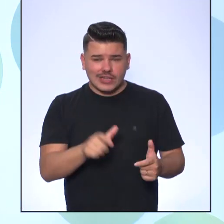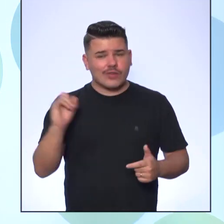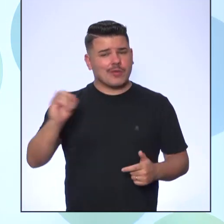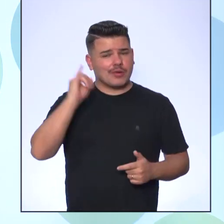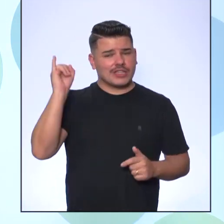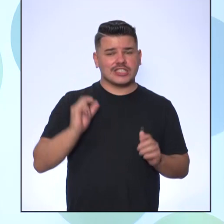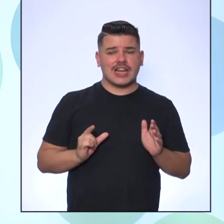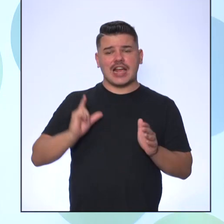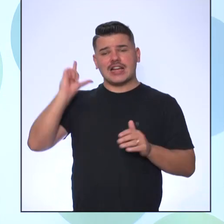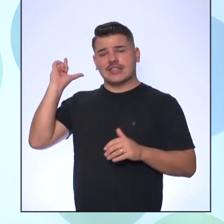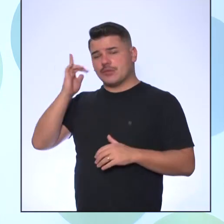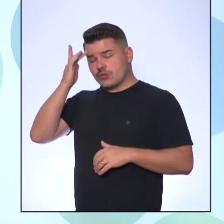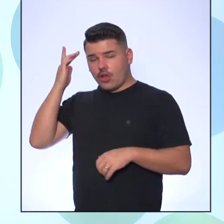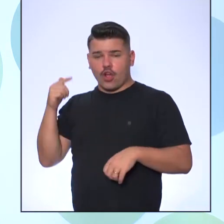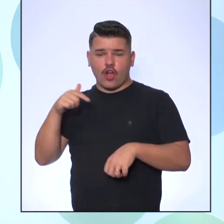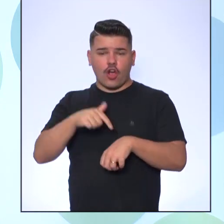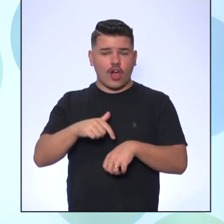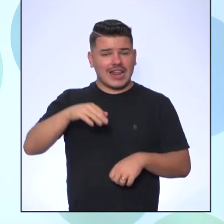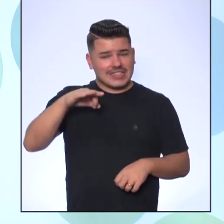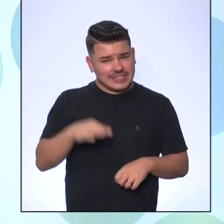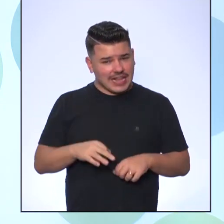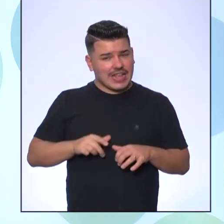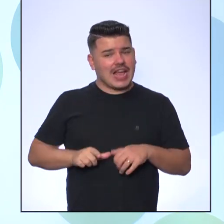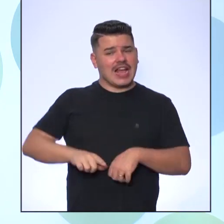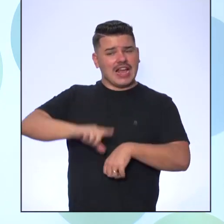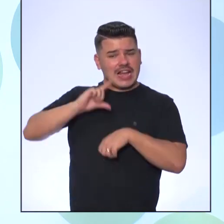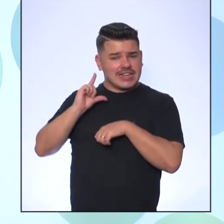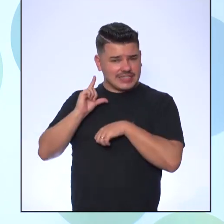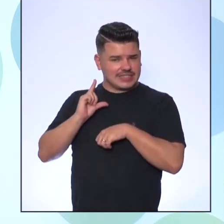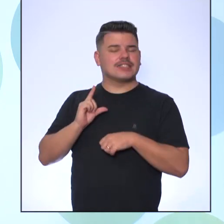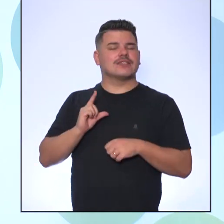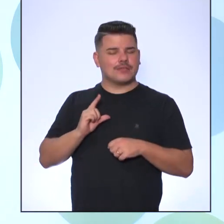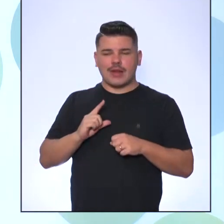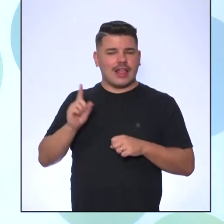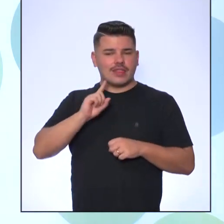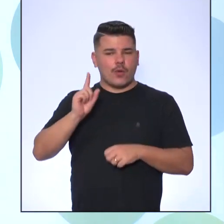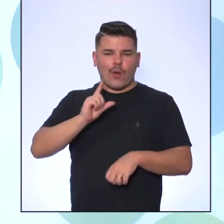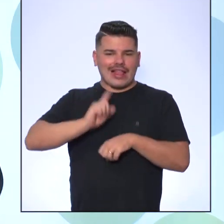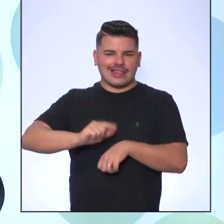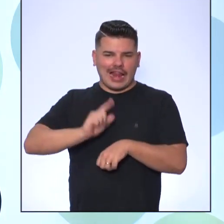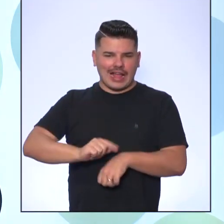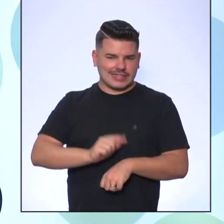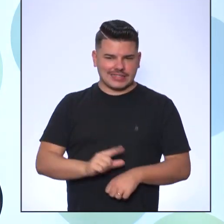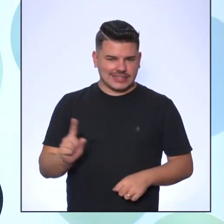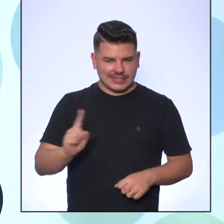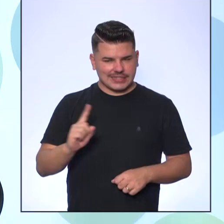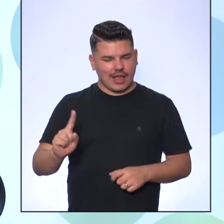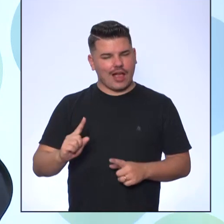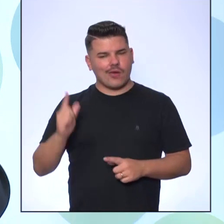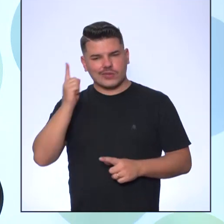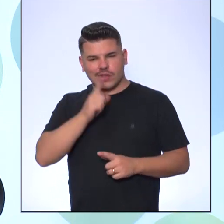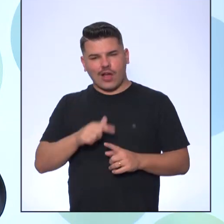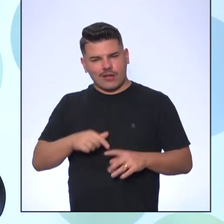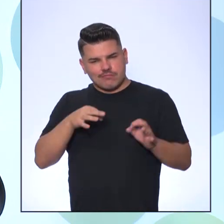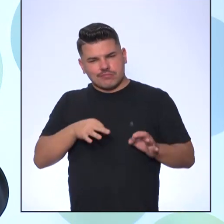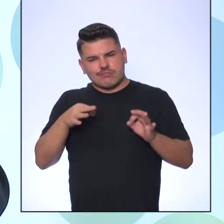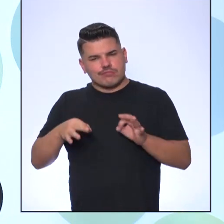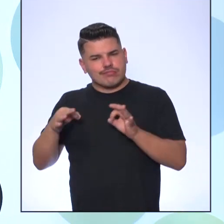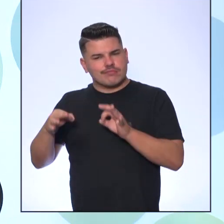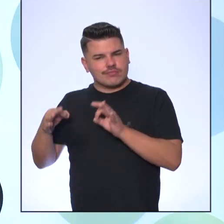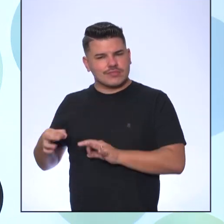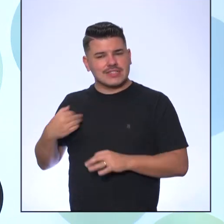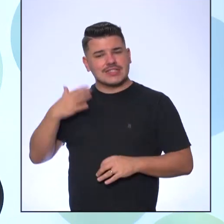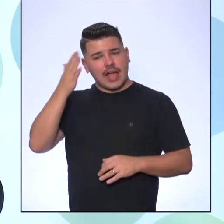do Enem, ele se atente ao local, mas também planeje o seu deslocamento até esse local, considerando